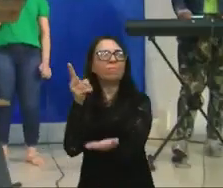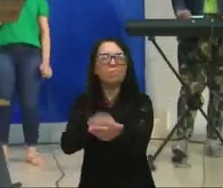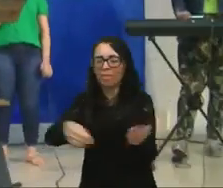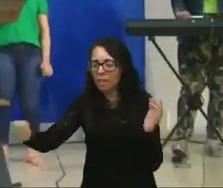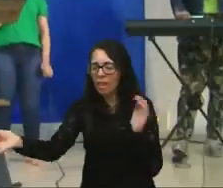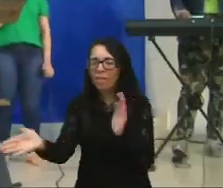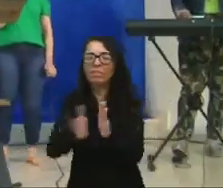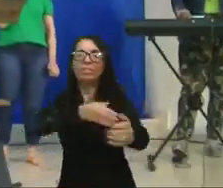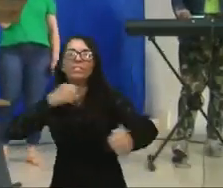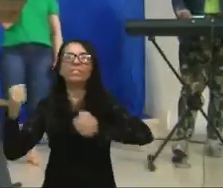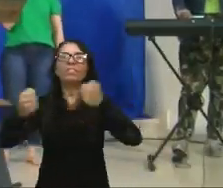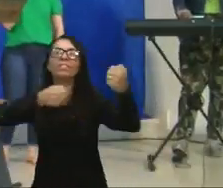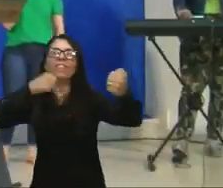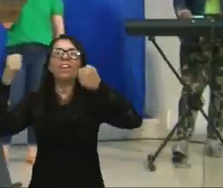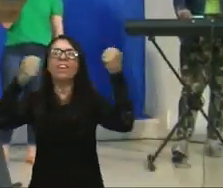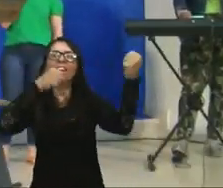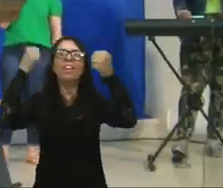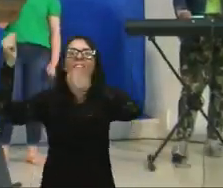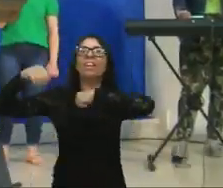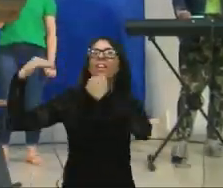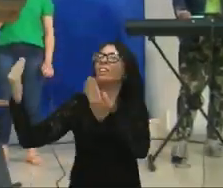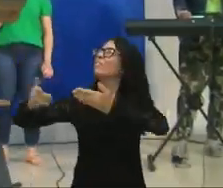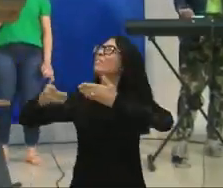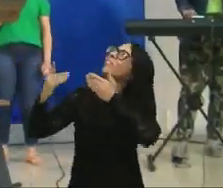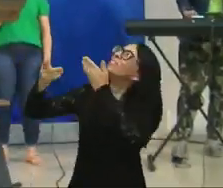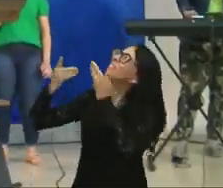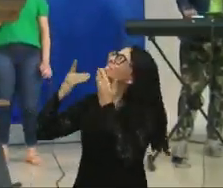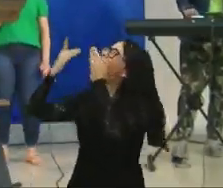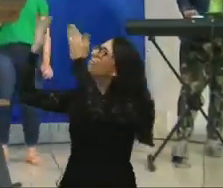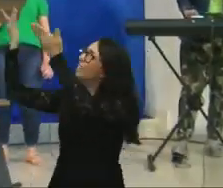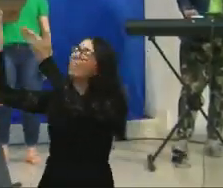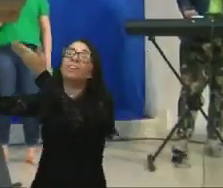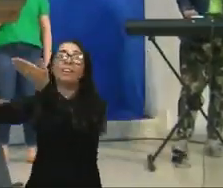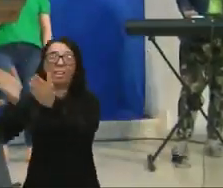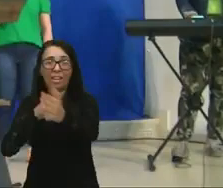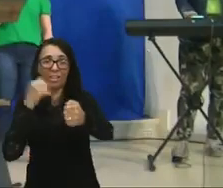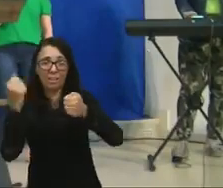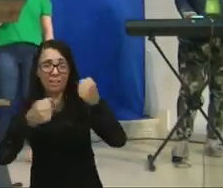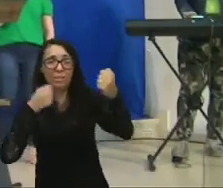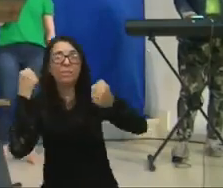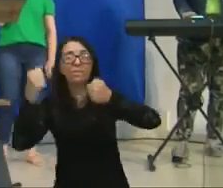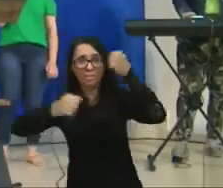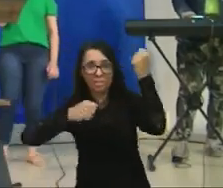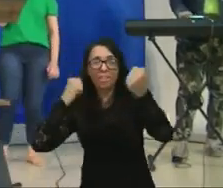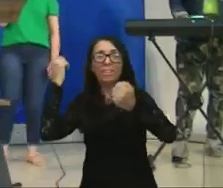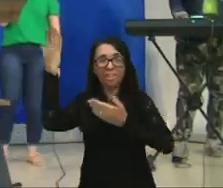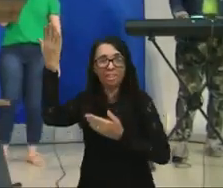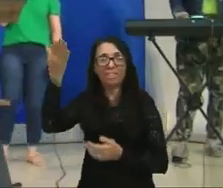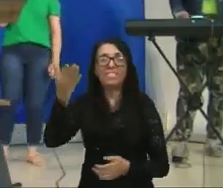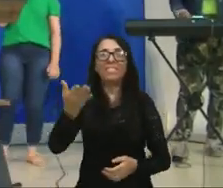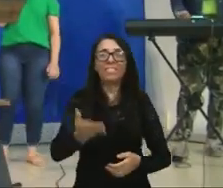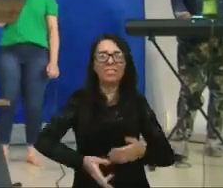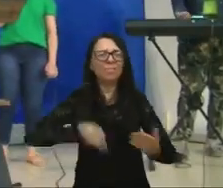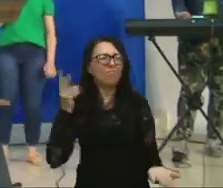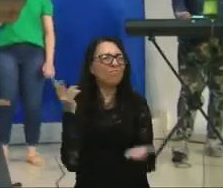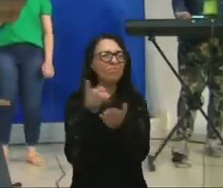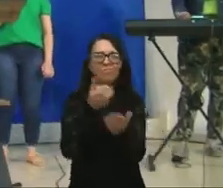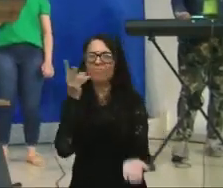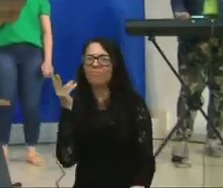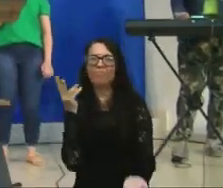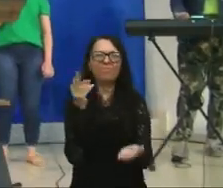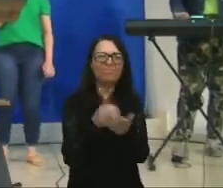Aleluia ao Senhor da terra e do céu. Aleluia ao Senhor.